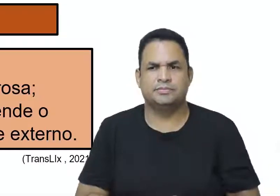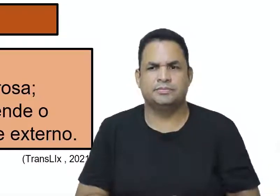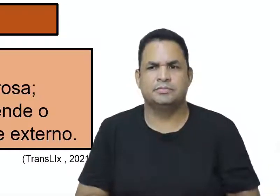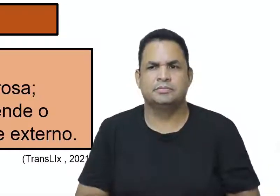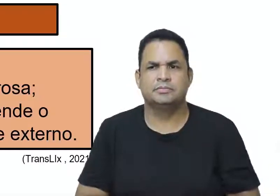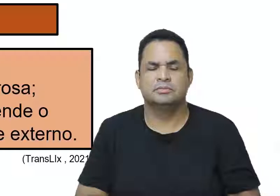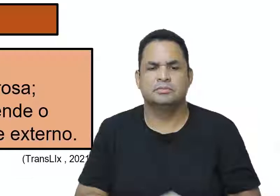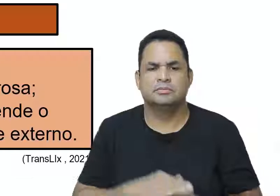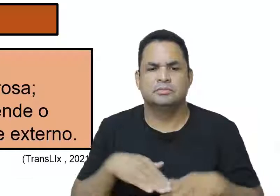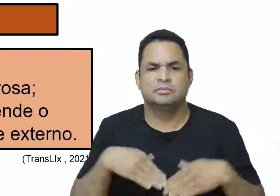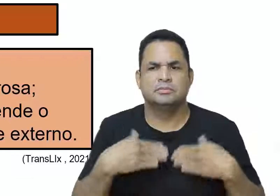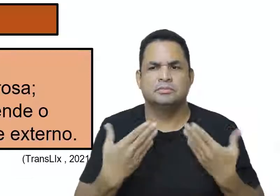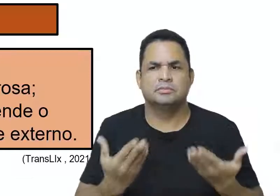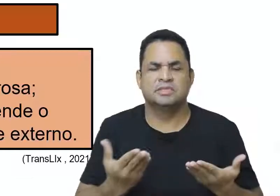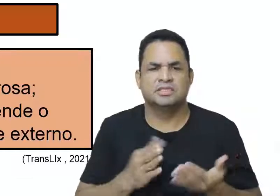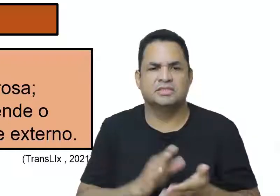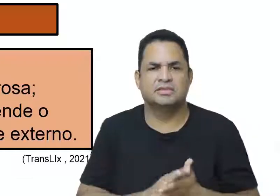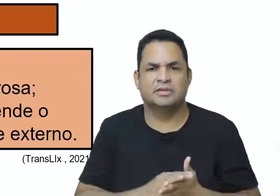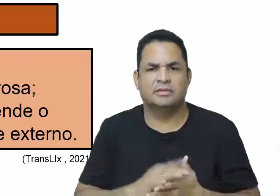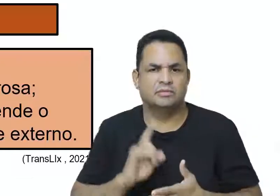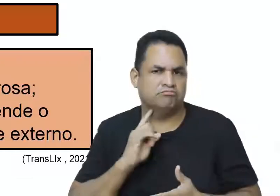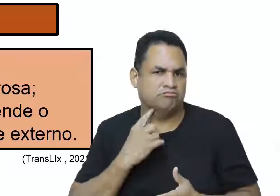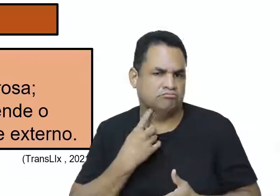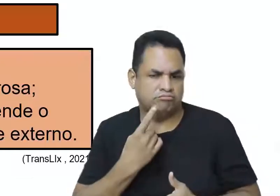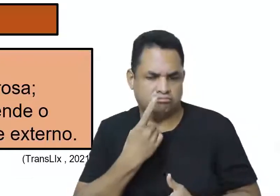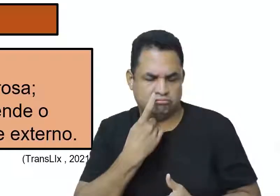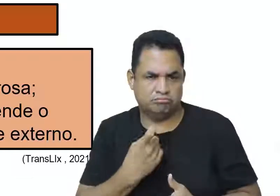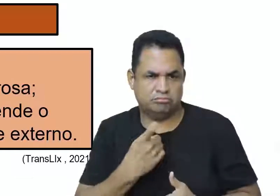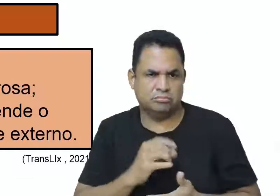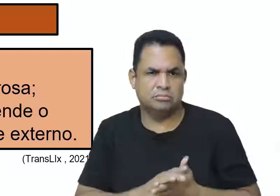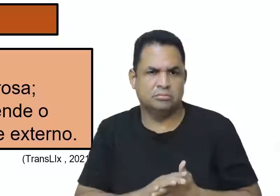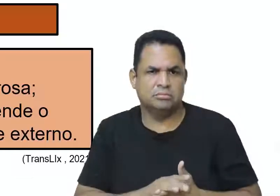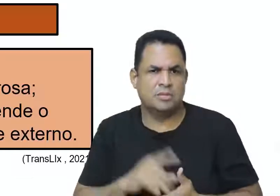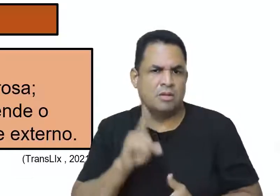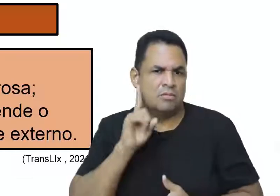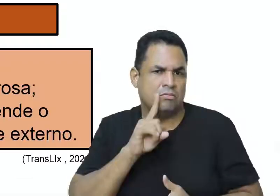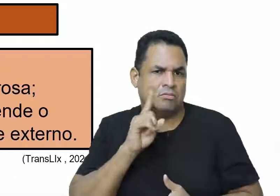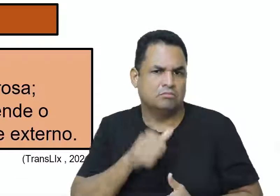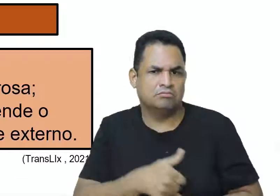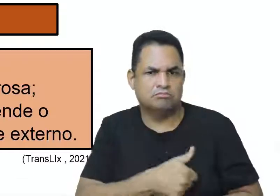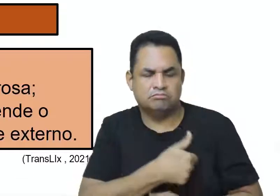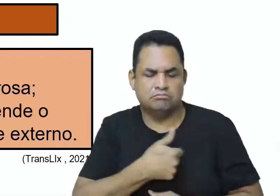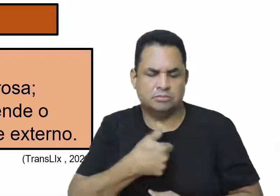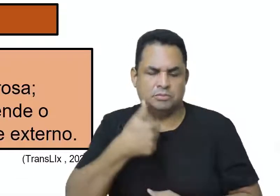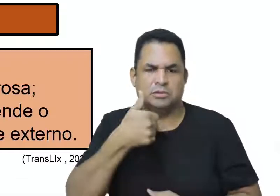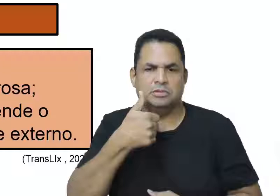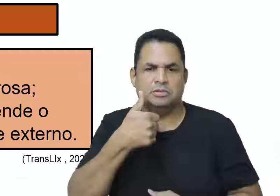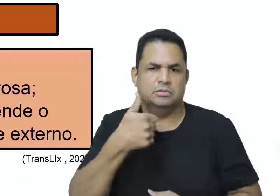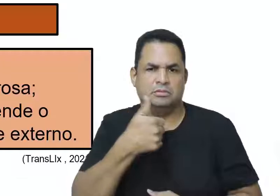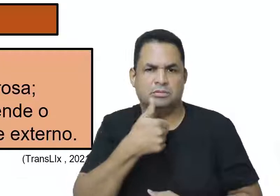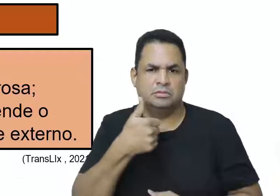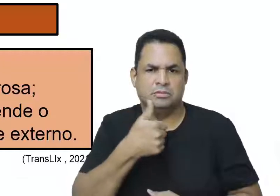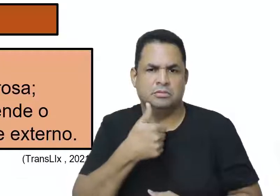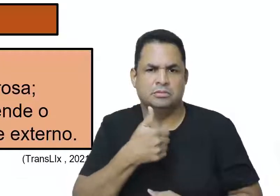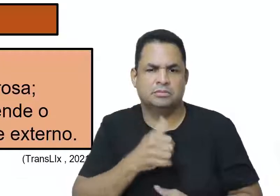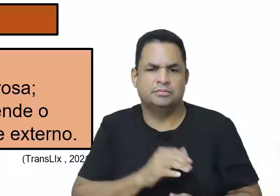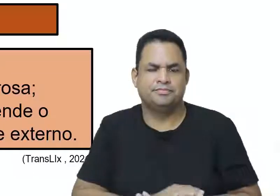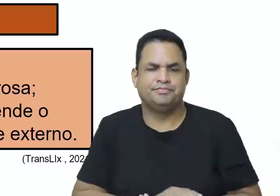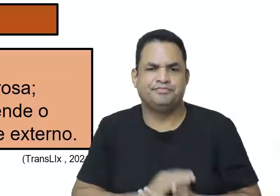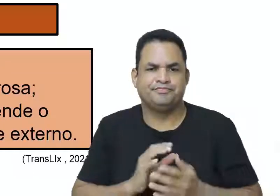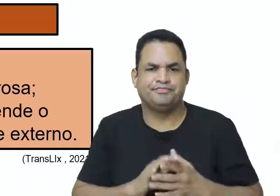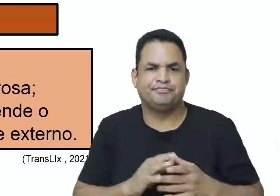Quando nós falamos dos lixos, como eu já falei para vocês, ó, Estados Unidos aparece em primeiro lugar, portanto, per capita, o